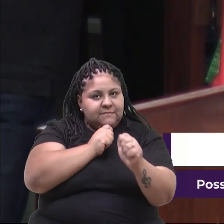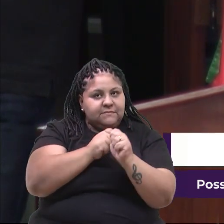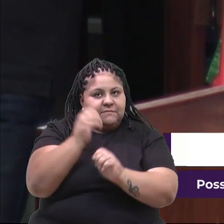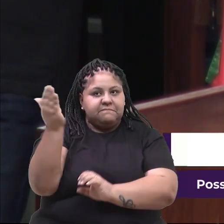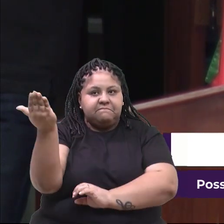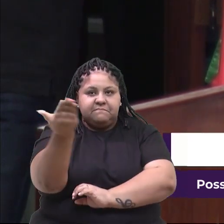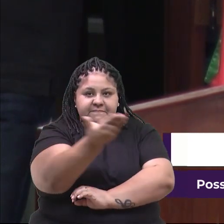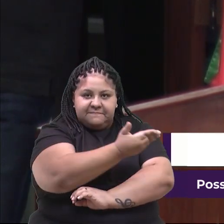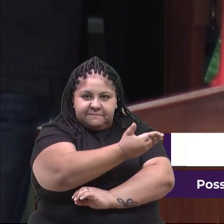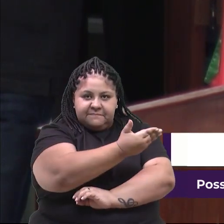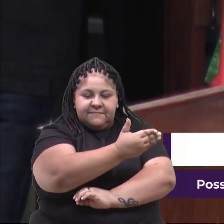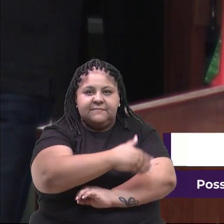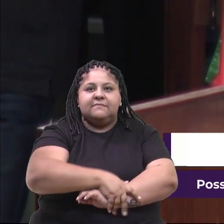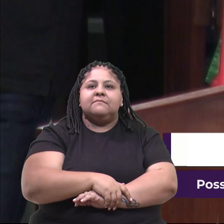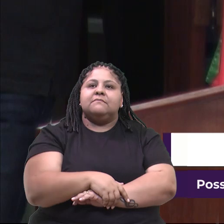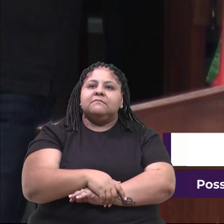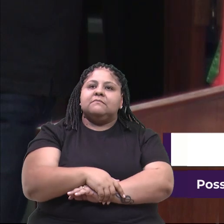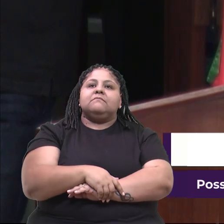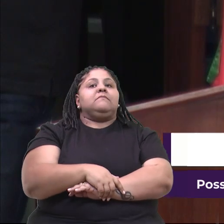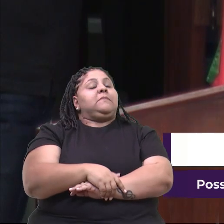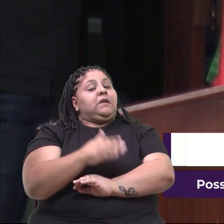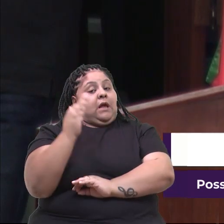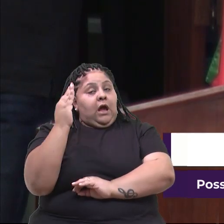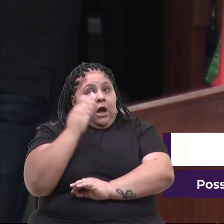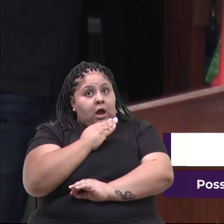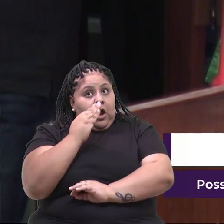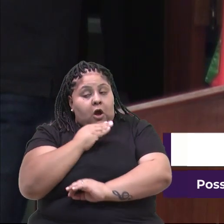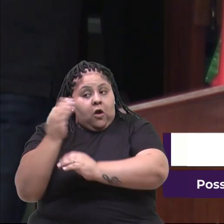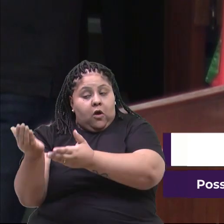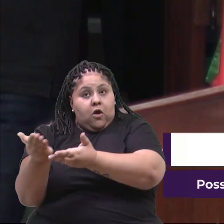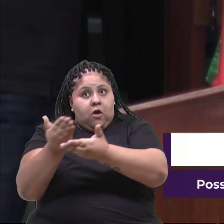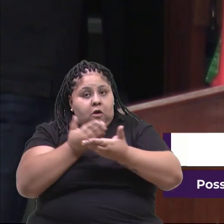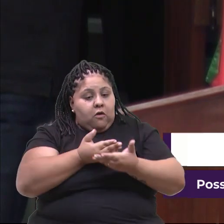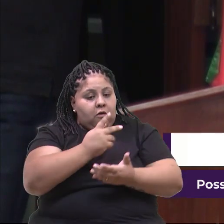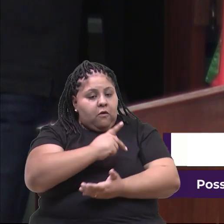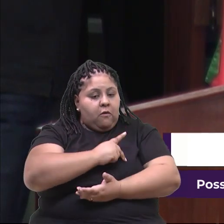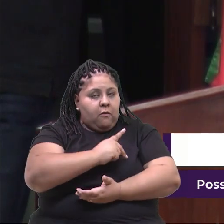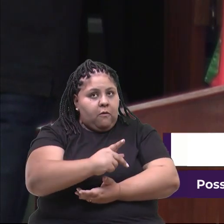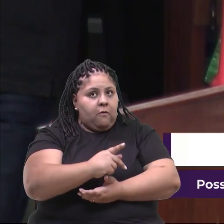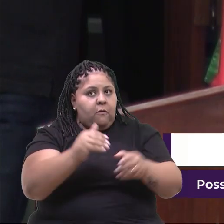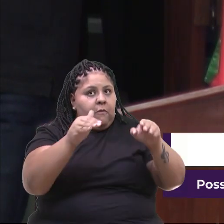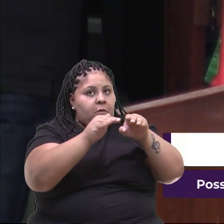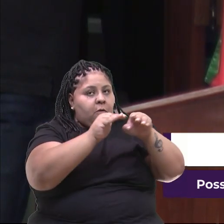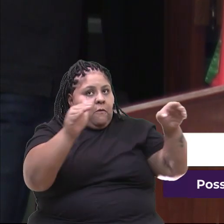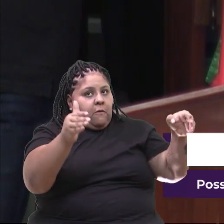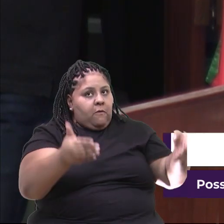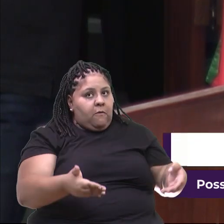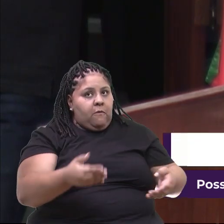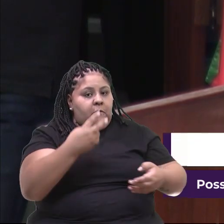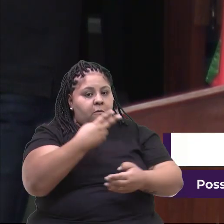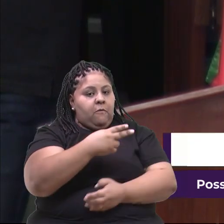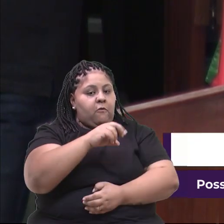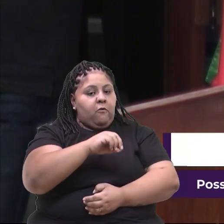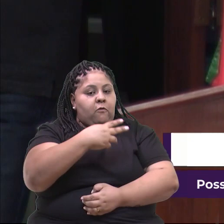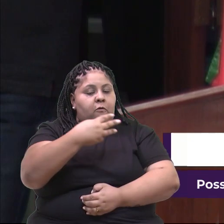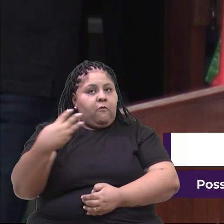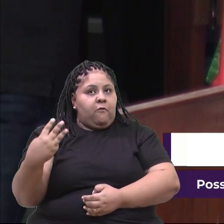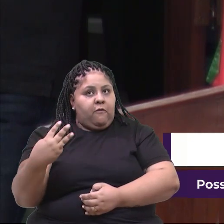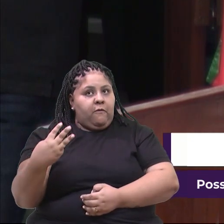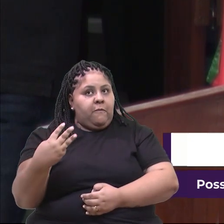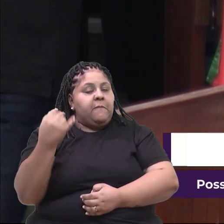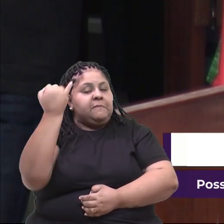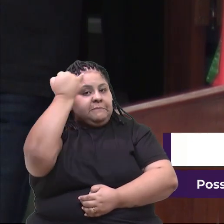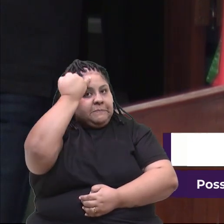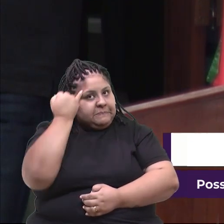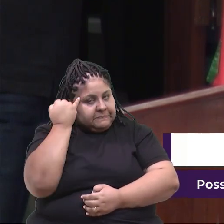senhoras e senhores. De imediato, convidamos o presidente da mesa diretora de 2023, vereador